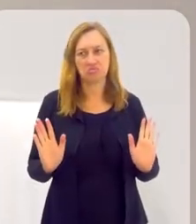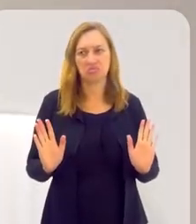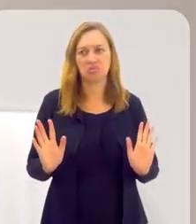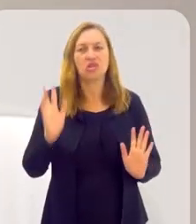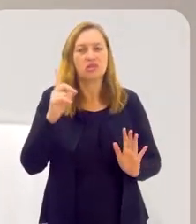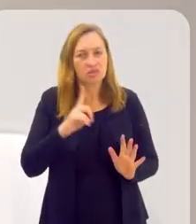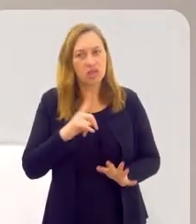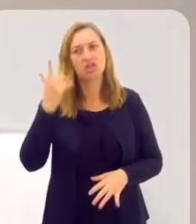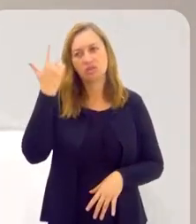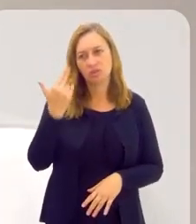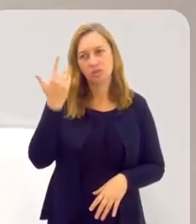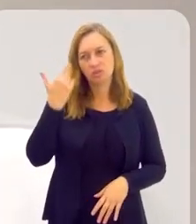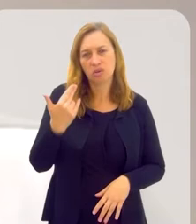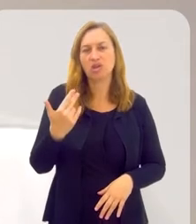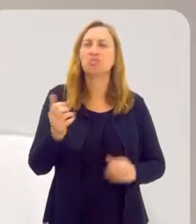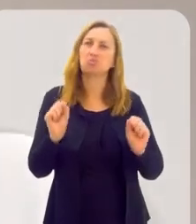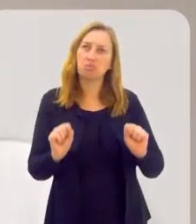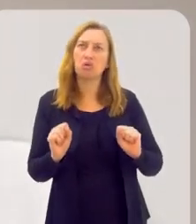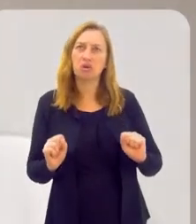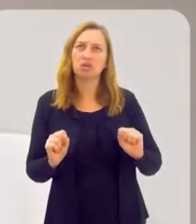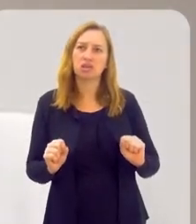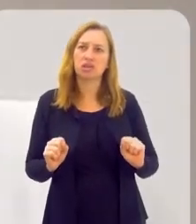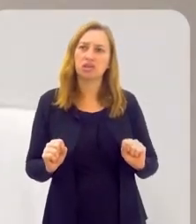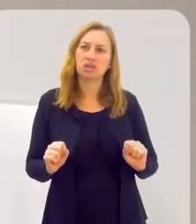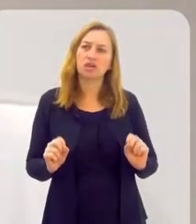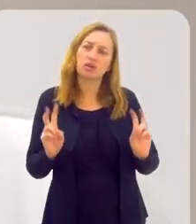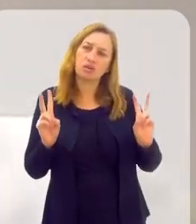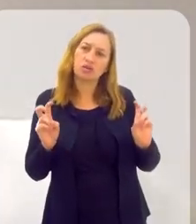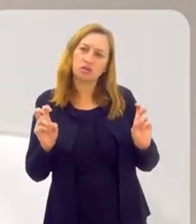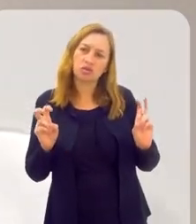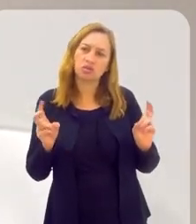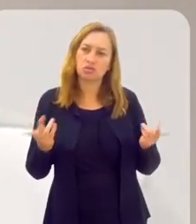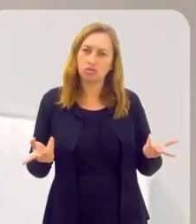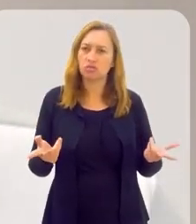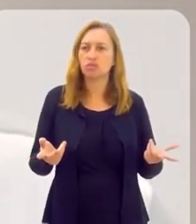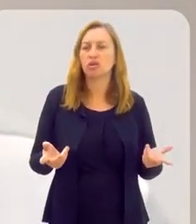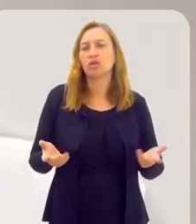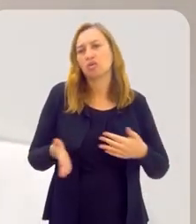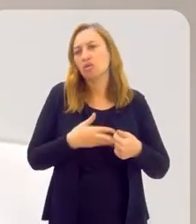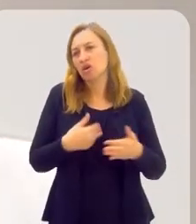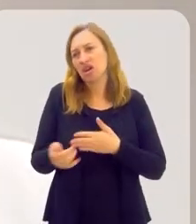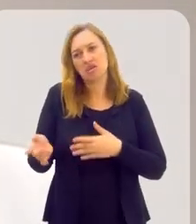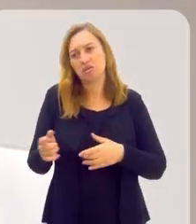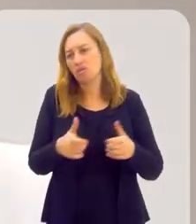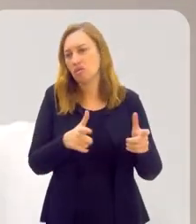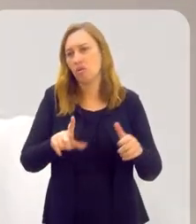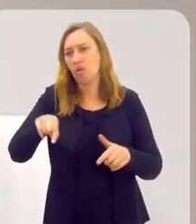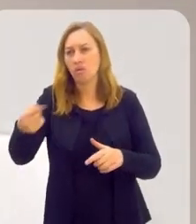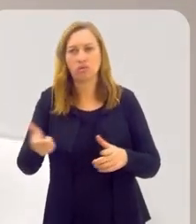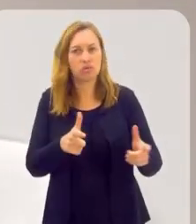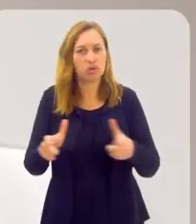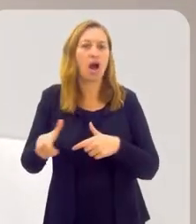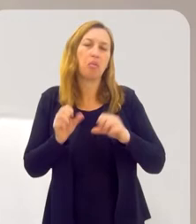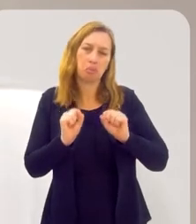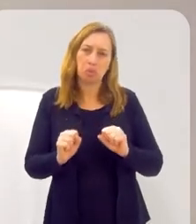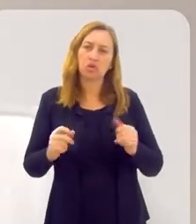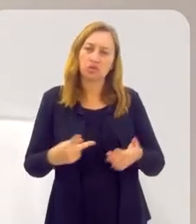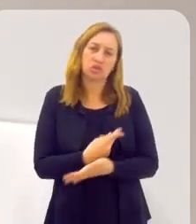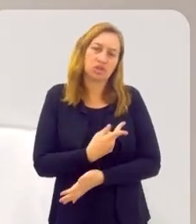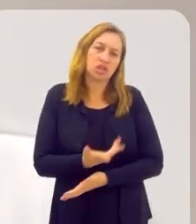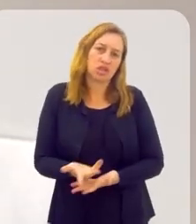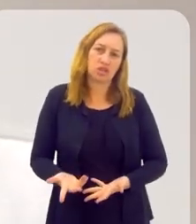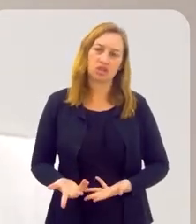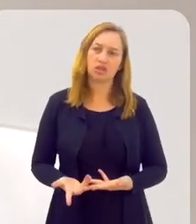problemas. Há, naturalmente, pode haver um conflito num momento, uma situação específica, como há com qualquer outro, e que pode acontecer, e